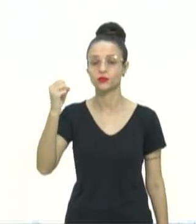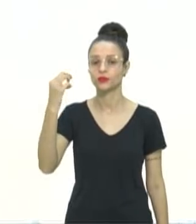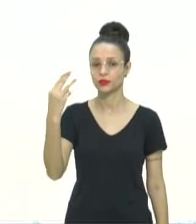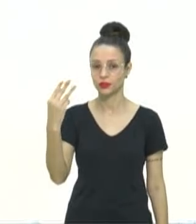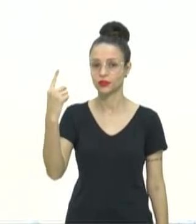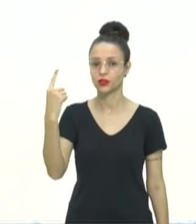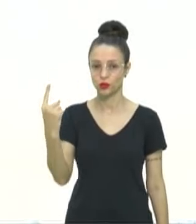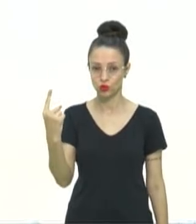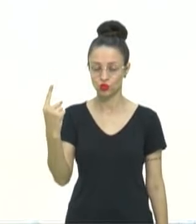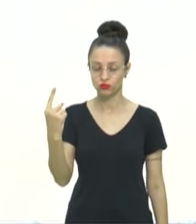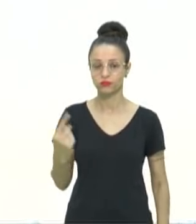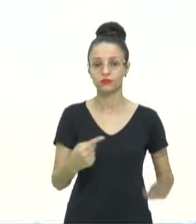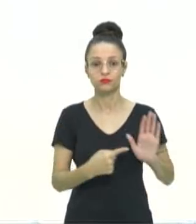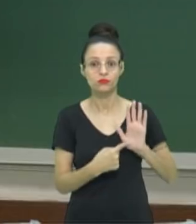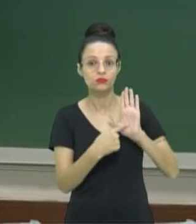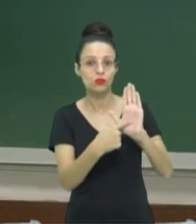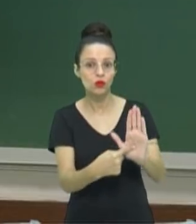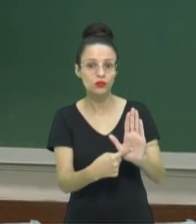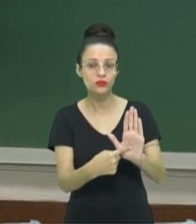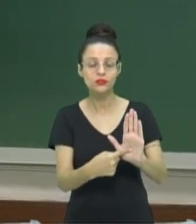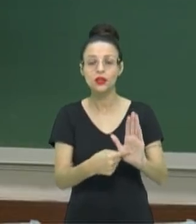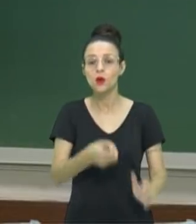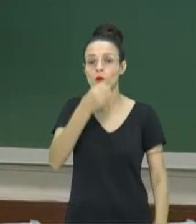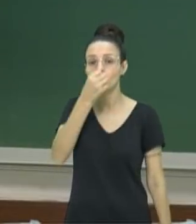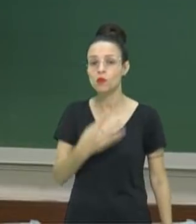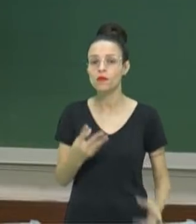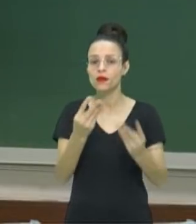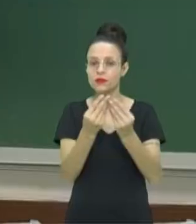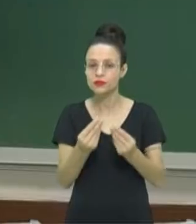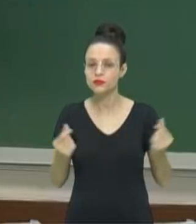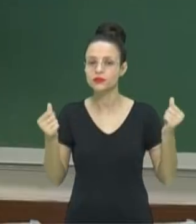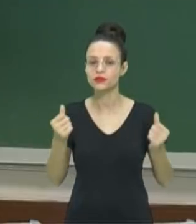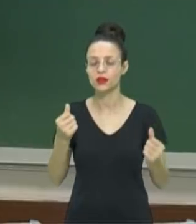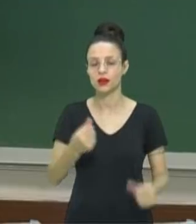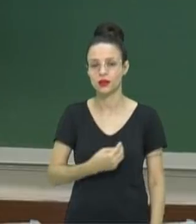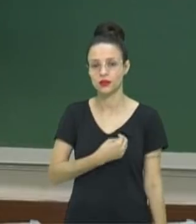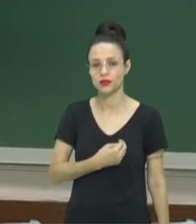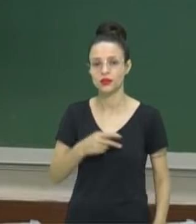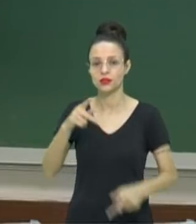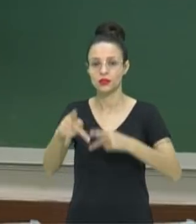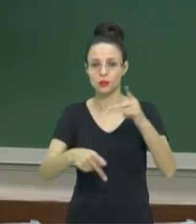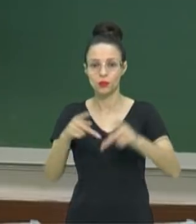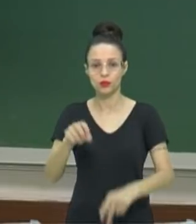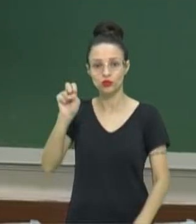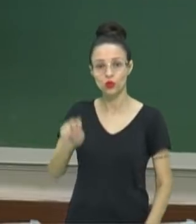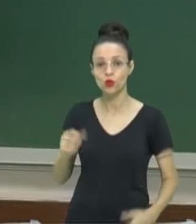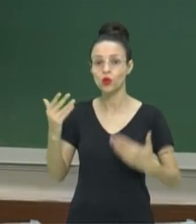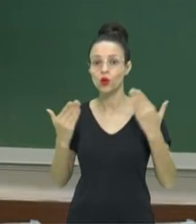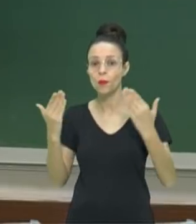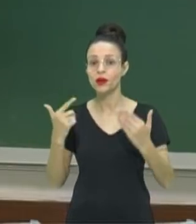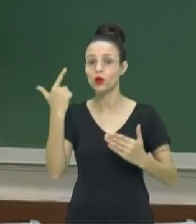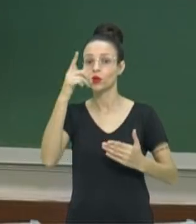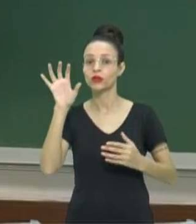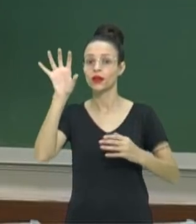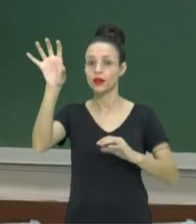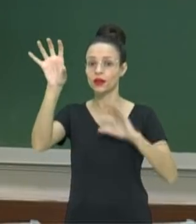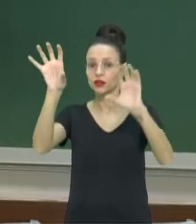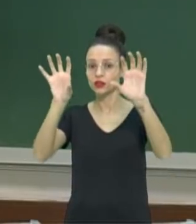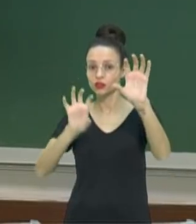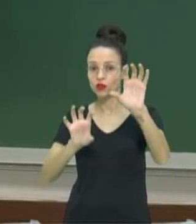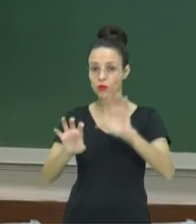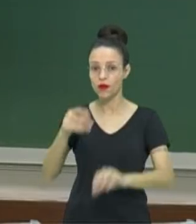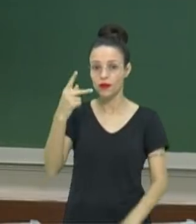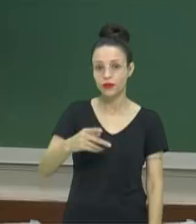831. Isso destacando o bem-estar da população da região Sul em comparação com outras regiões do